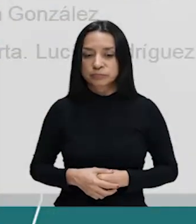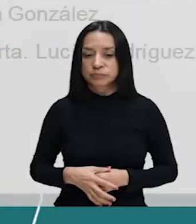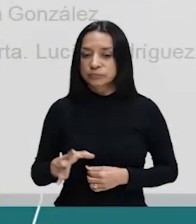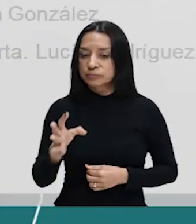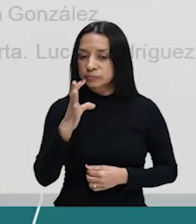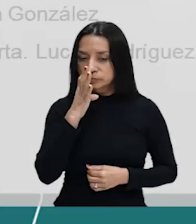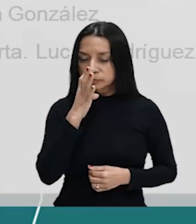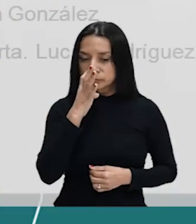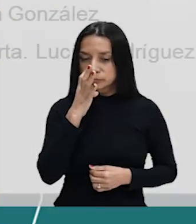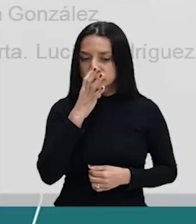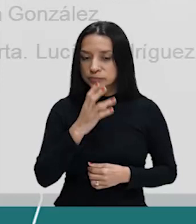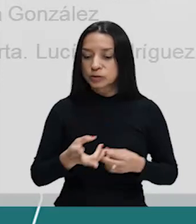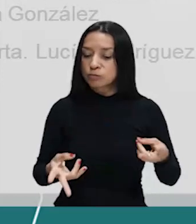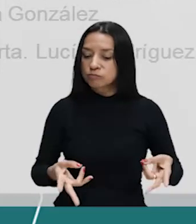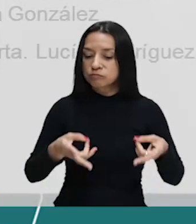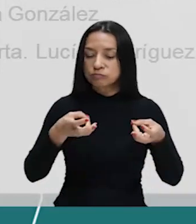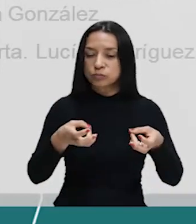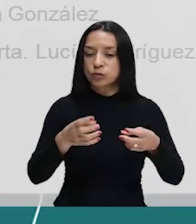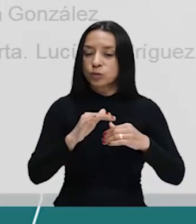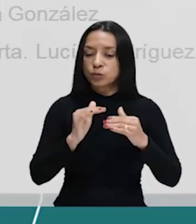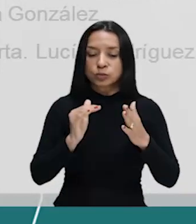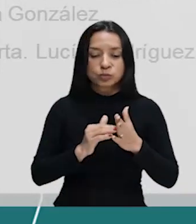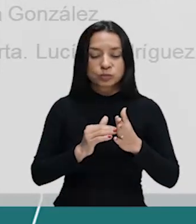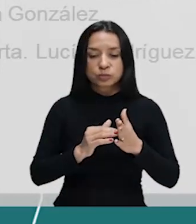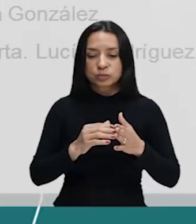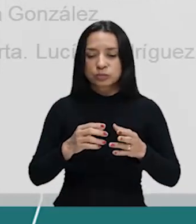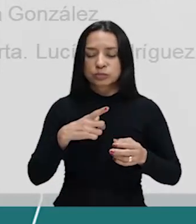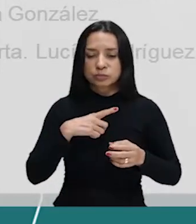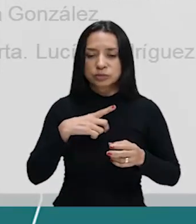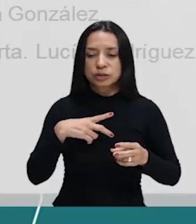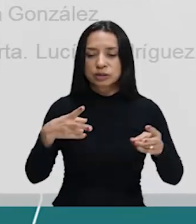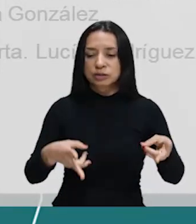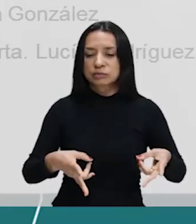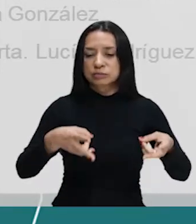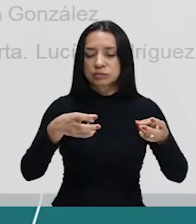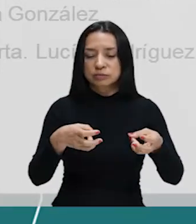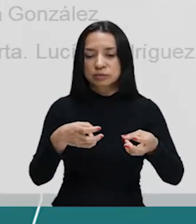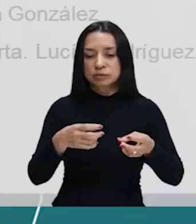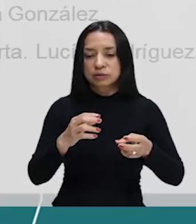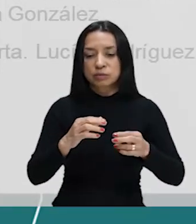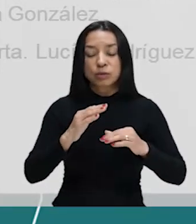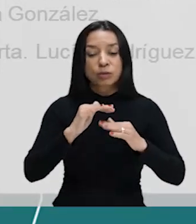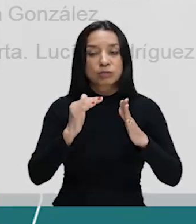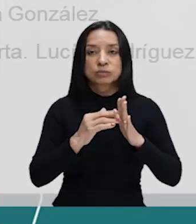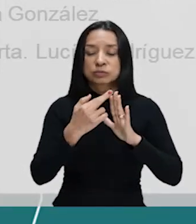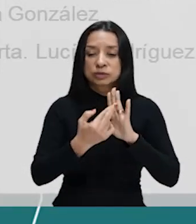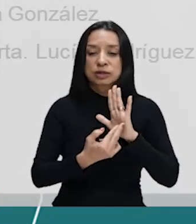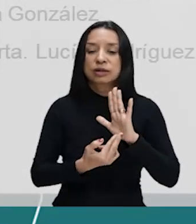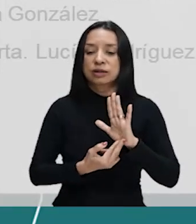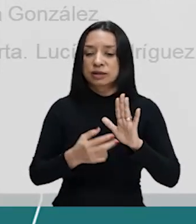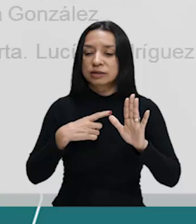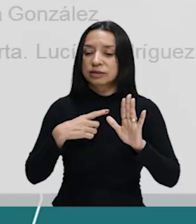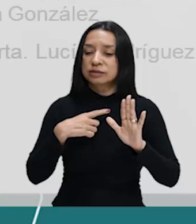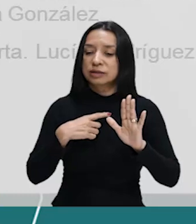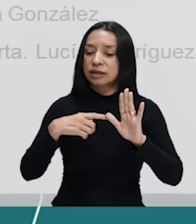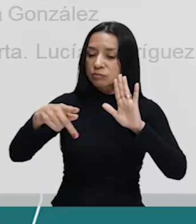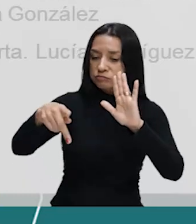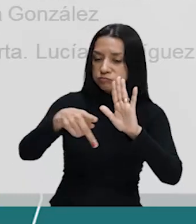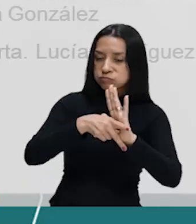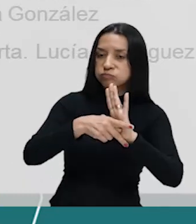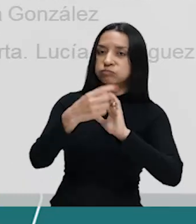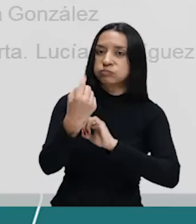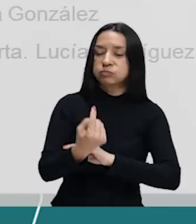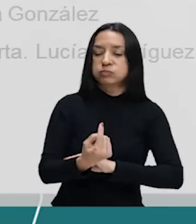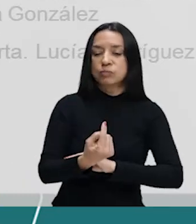Observação. Tudo tem uma observação. Toda regra tem sua exceção, tá? Então, o espanhol, ele se torna,